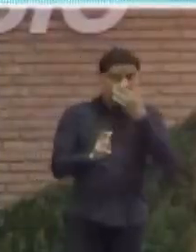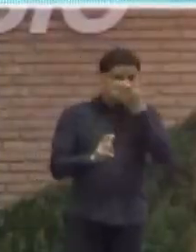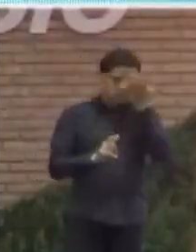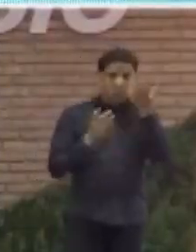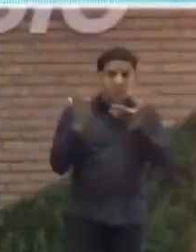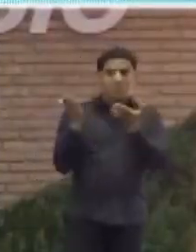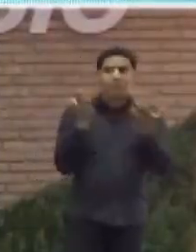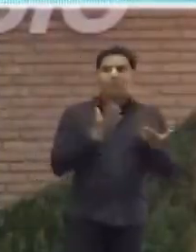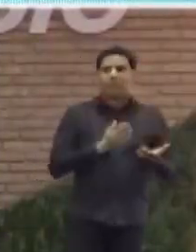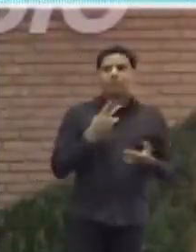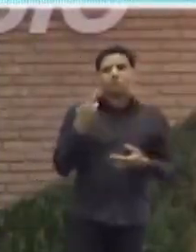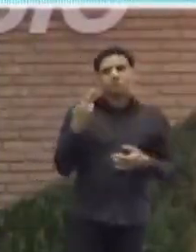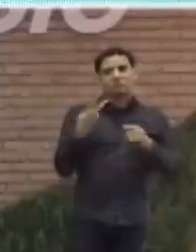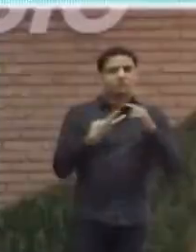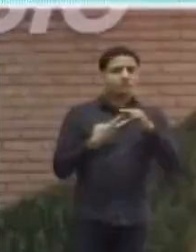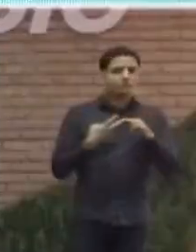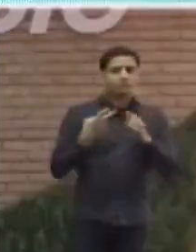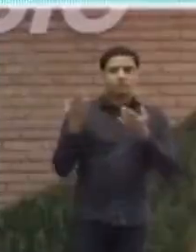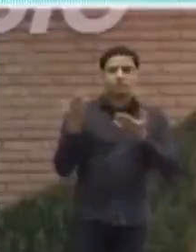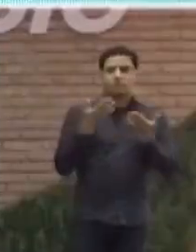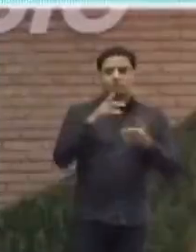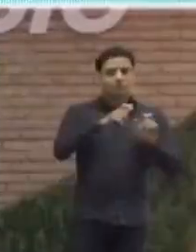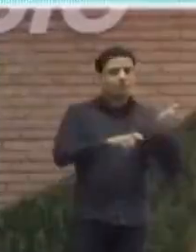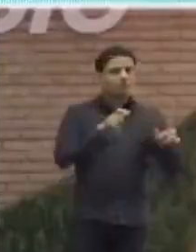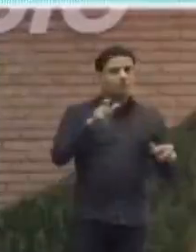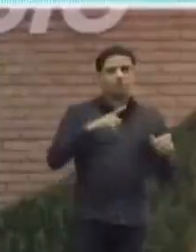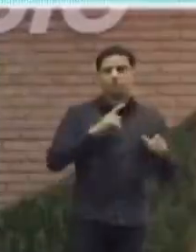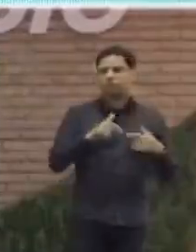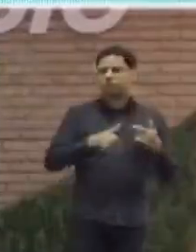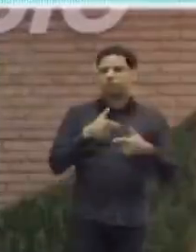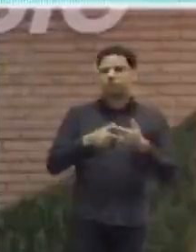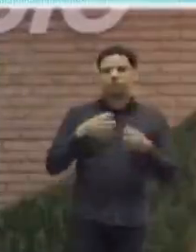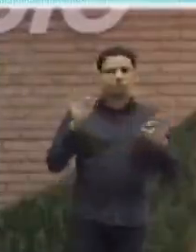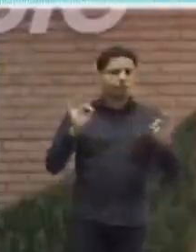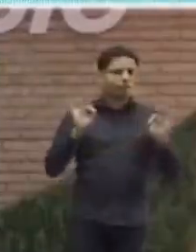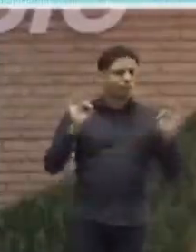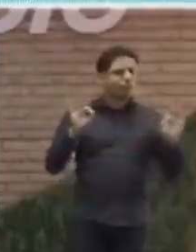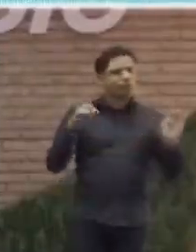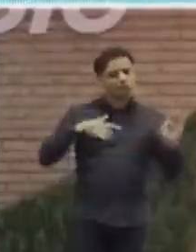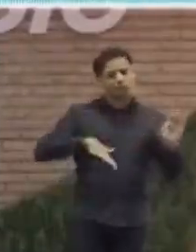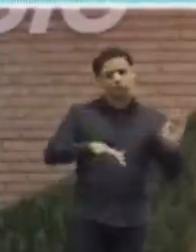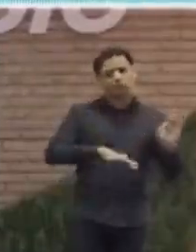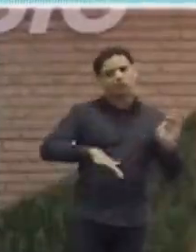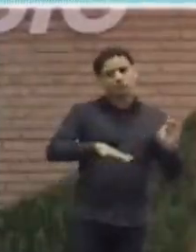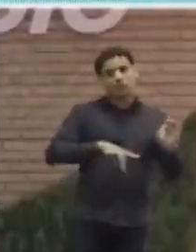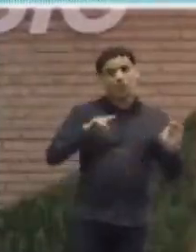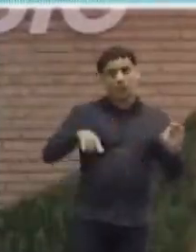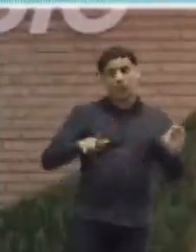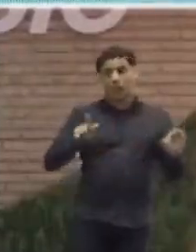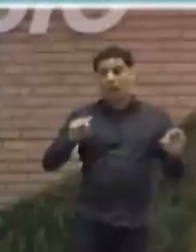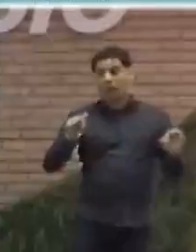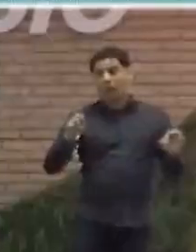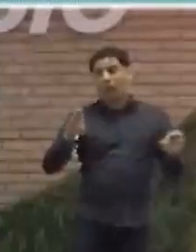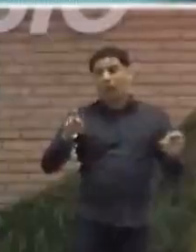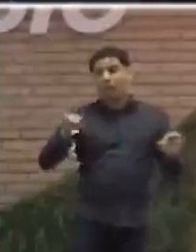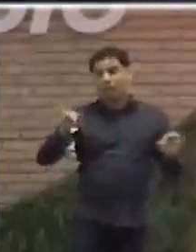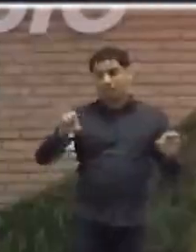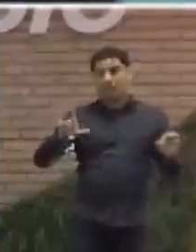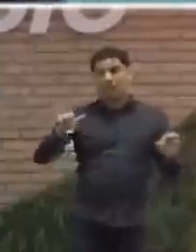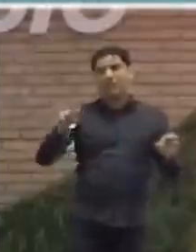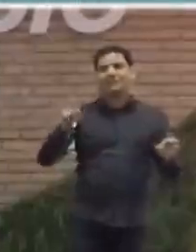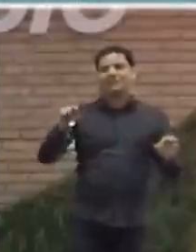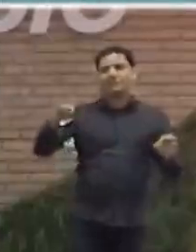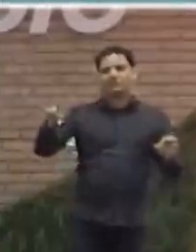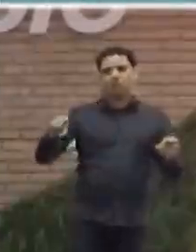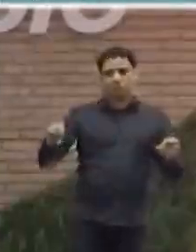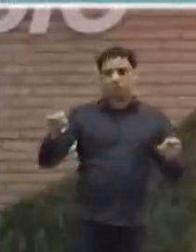dois convidados que têm um trabalho muito bacana nessa área. Uma é a Gabriela Guizzo, que é a diretora